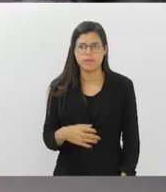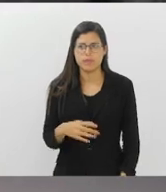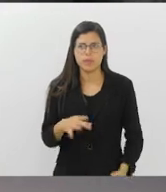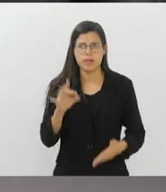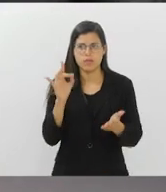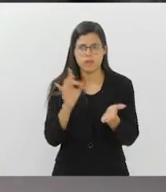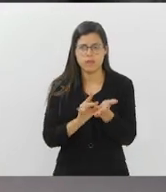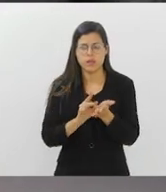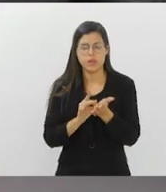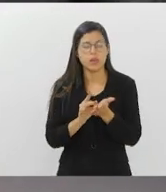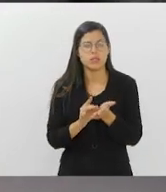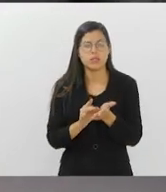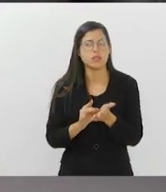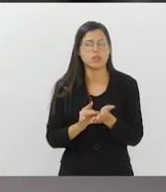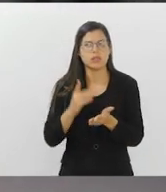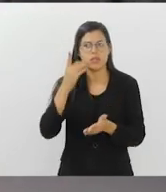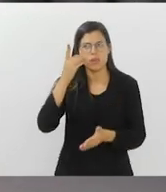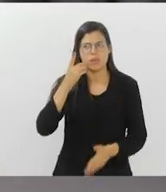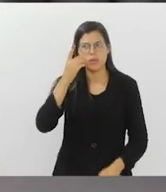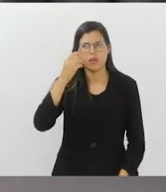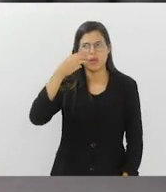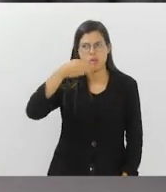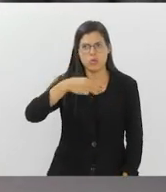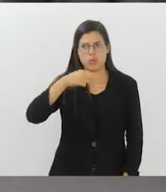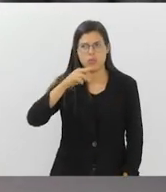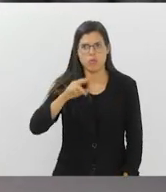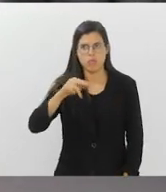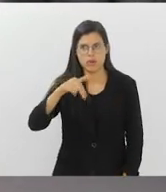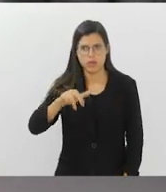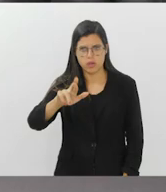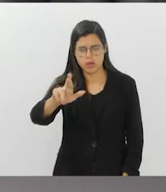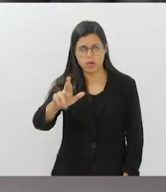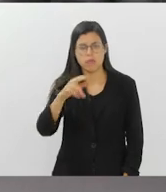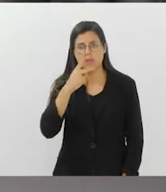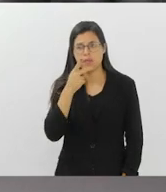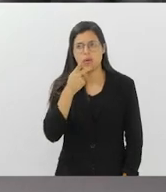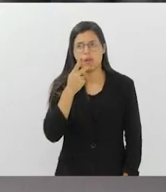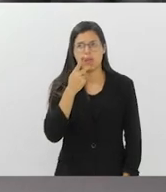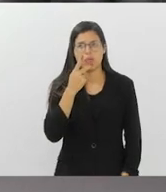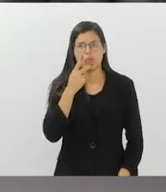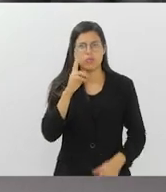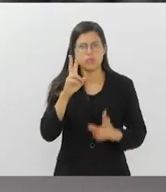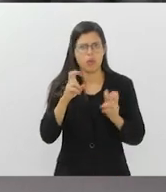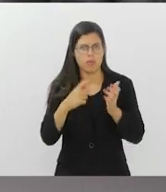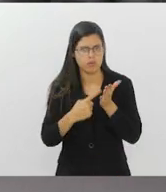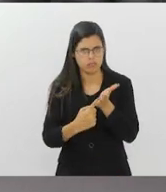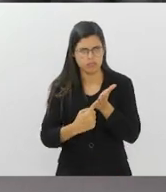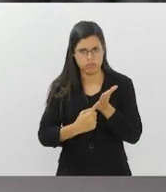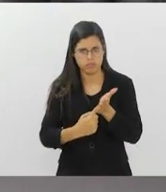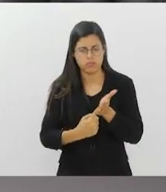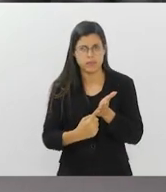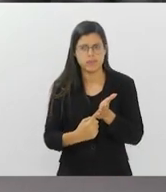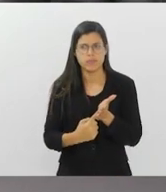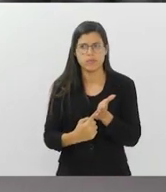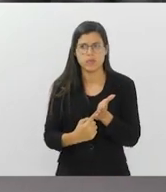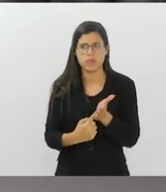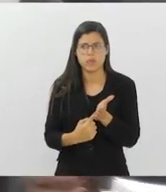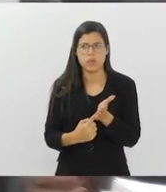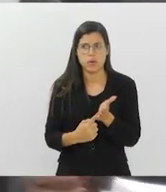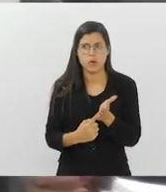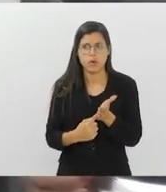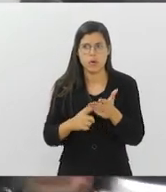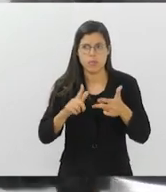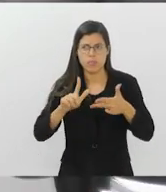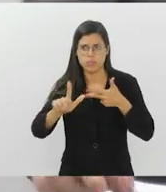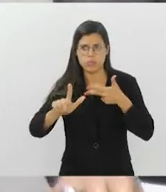realidade, o deputado Muni colocou aí da questão do acordo firmado. O Poder